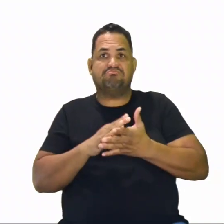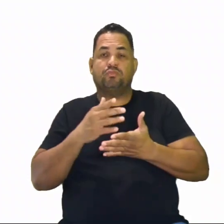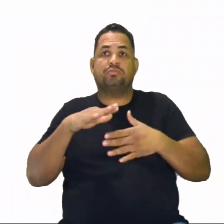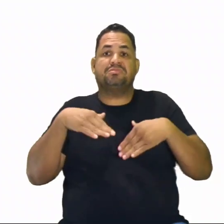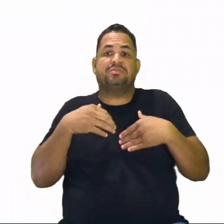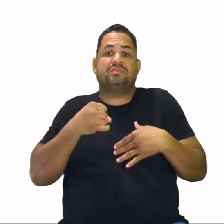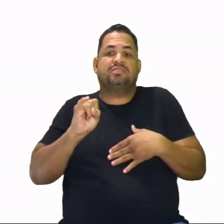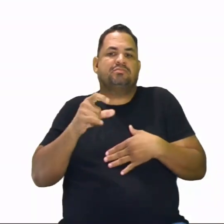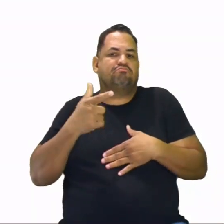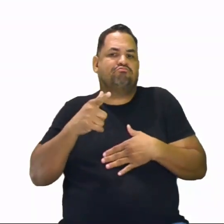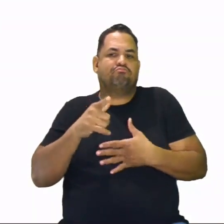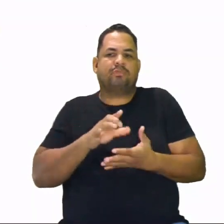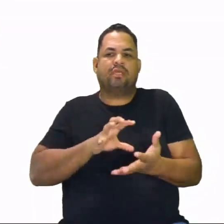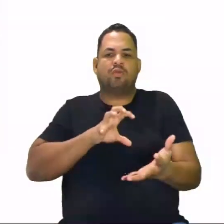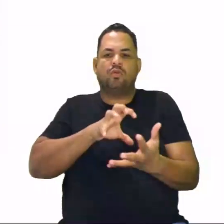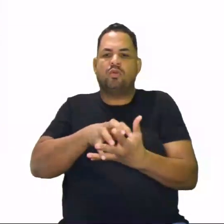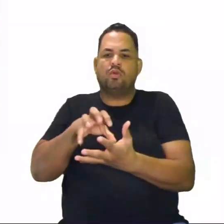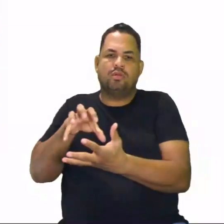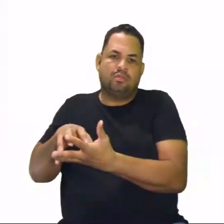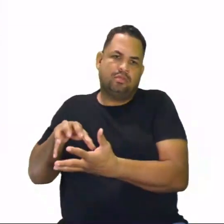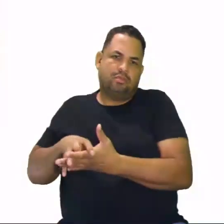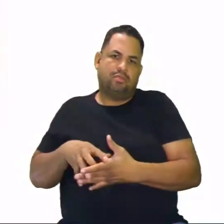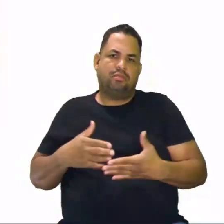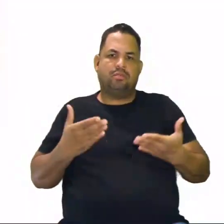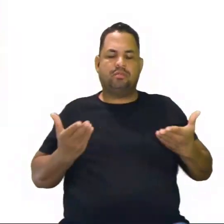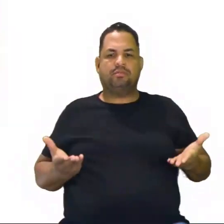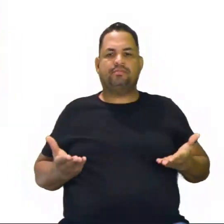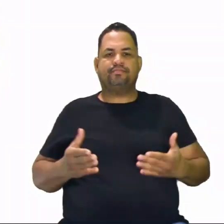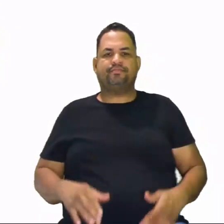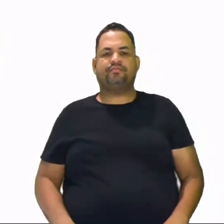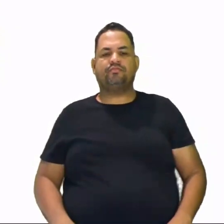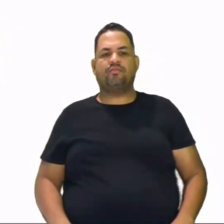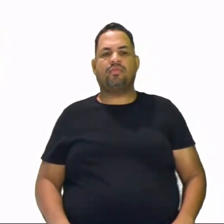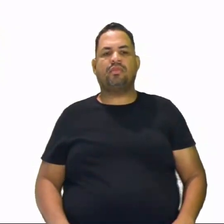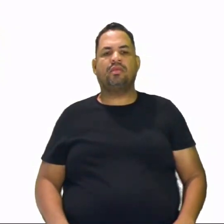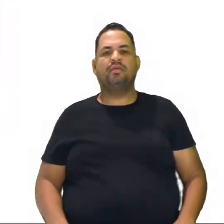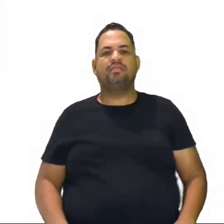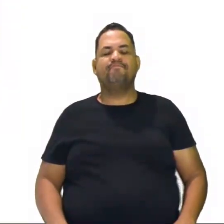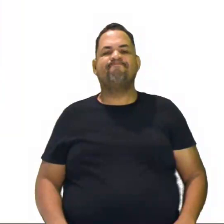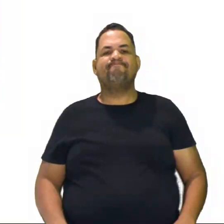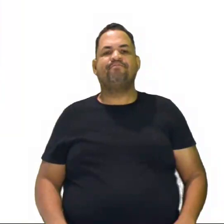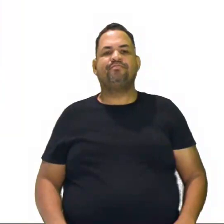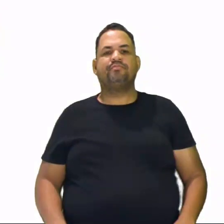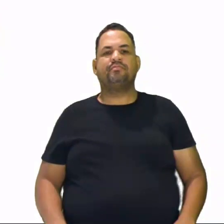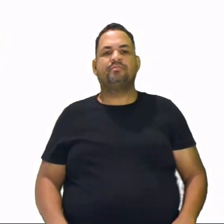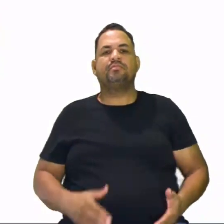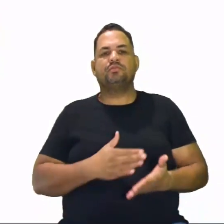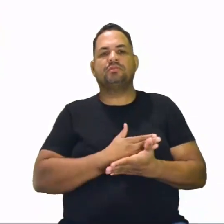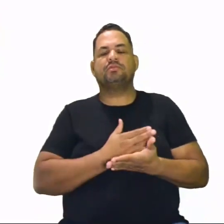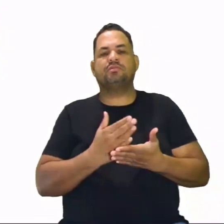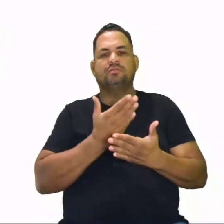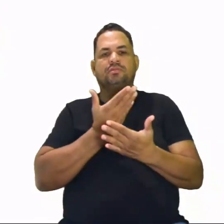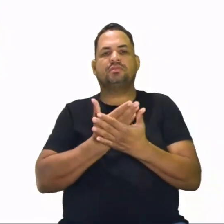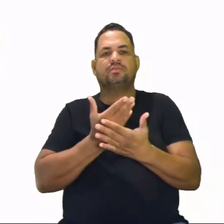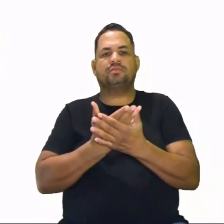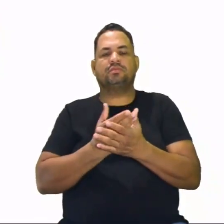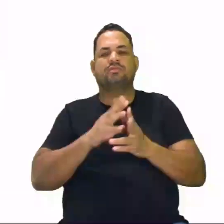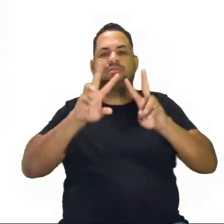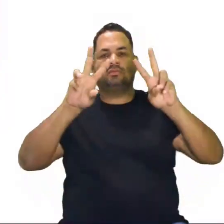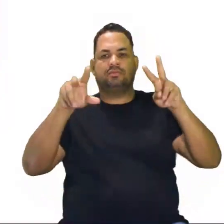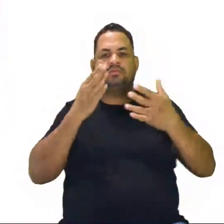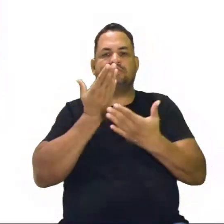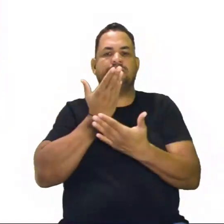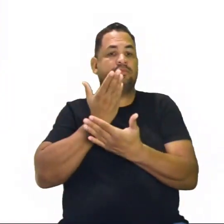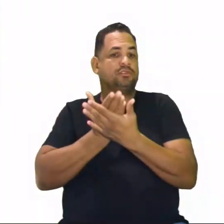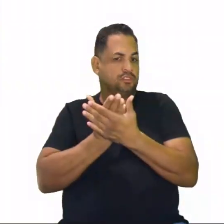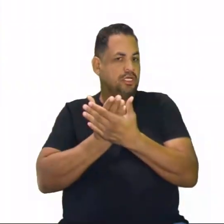decolonial, Então, a gente inicia a nossa aula aí com esses temas que na verdade, a gente